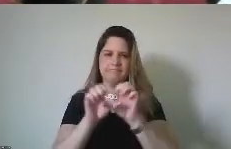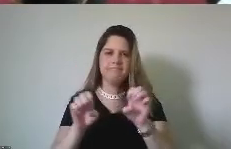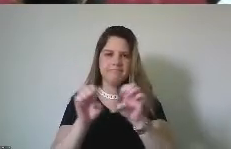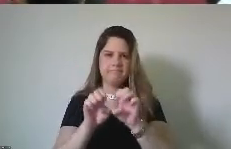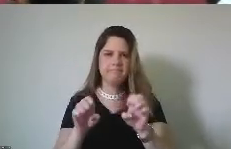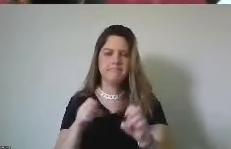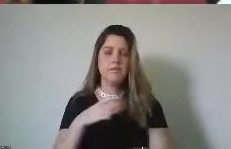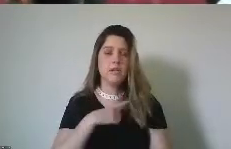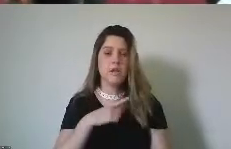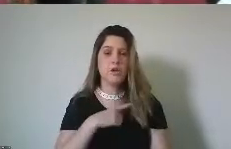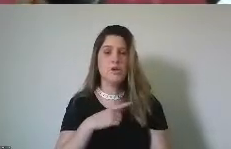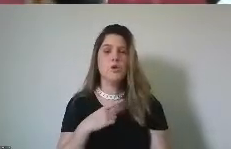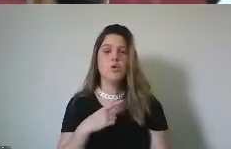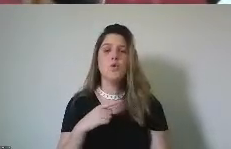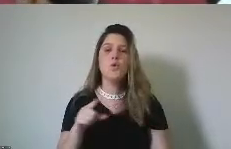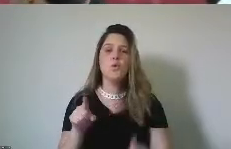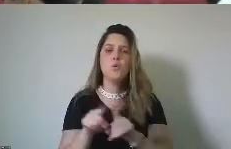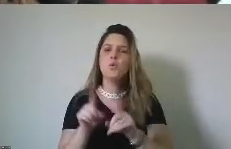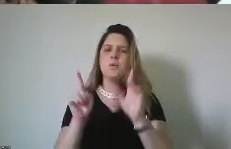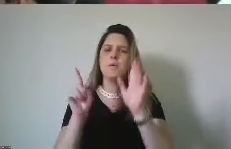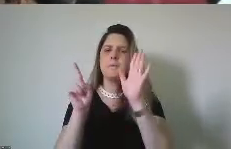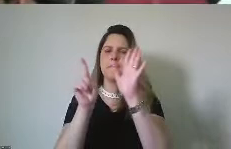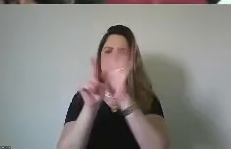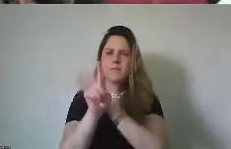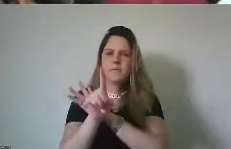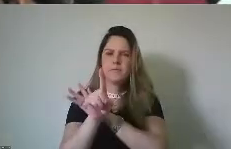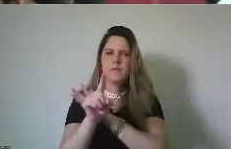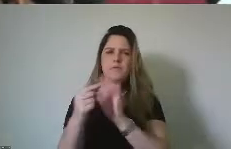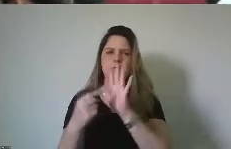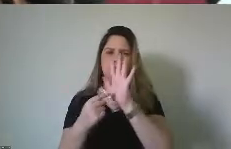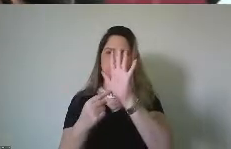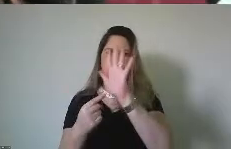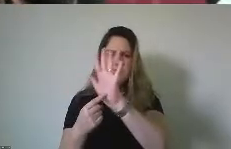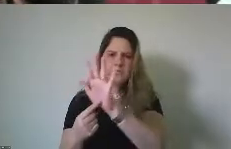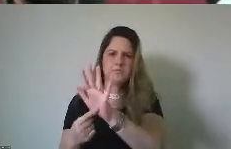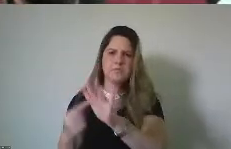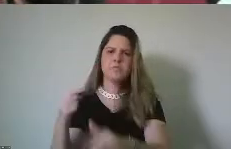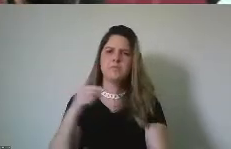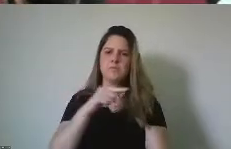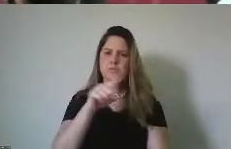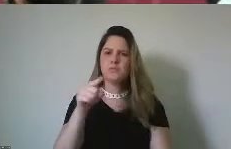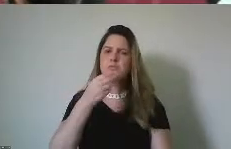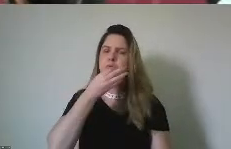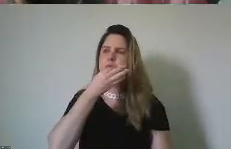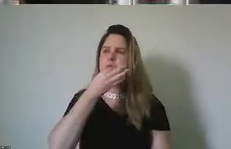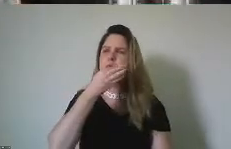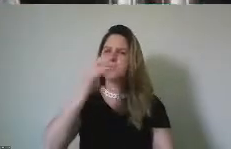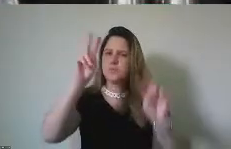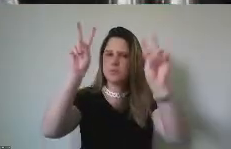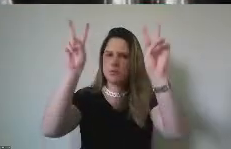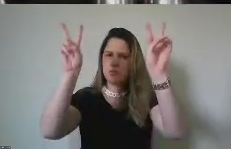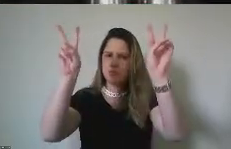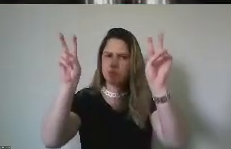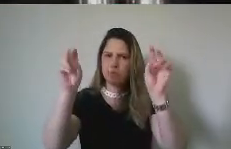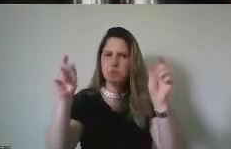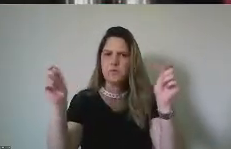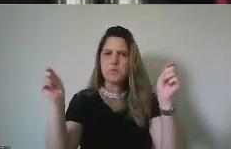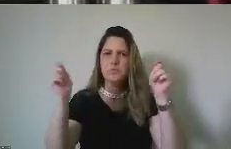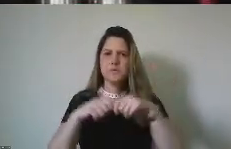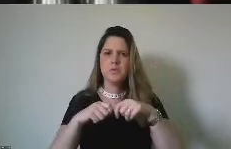BTG eu tenho uma pergunta no começo da apresentação vocês comentaram sobre o potencial de baterias